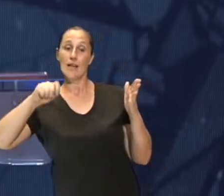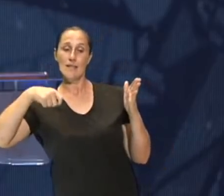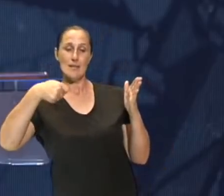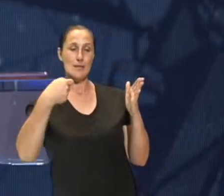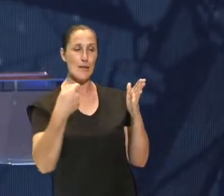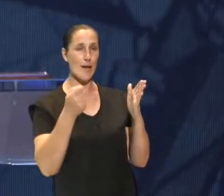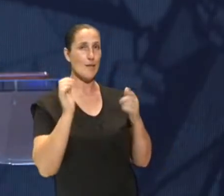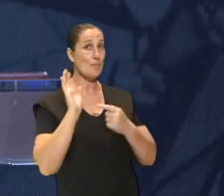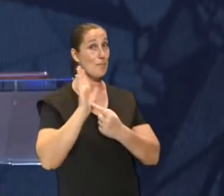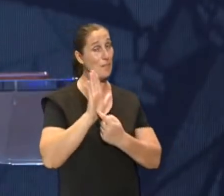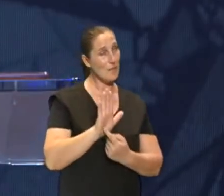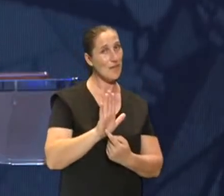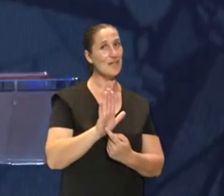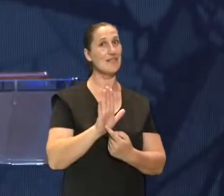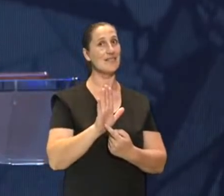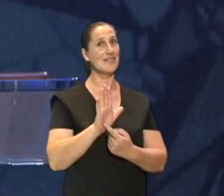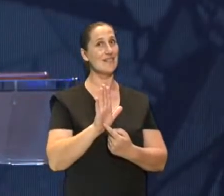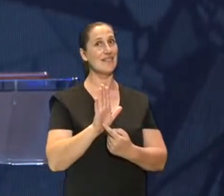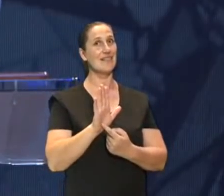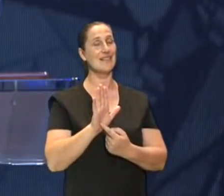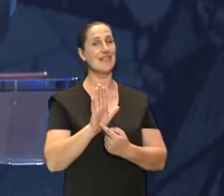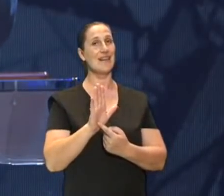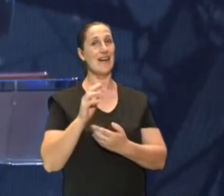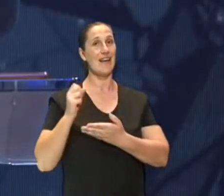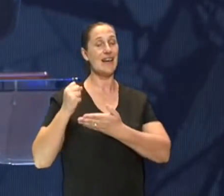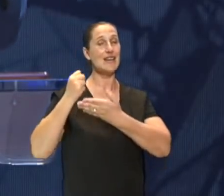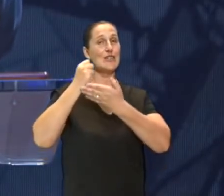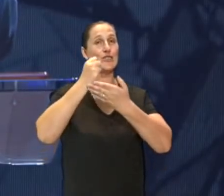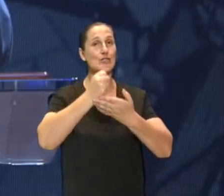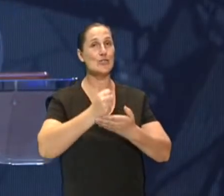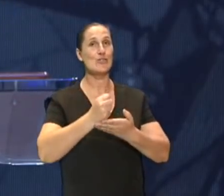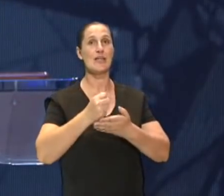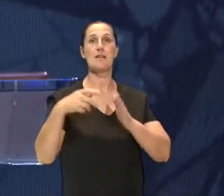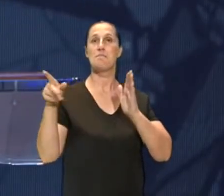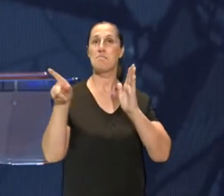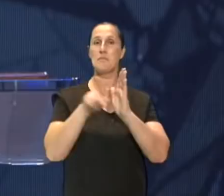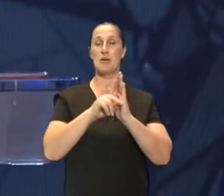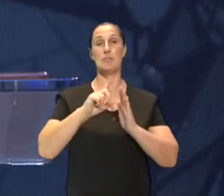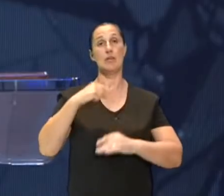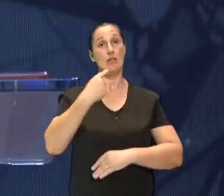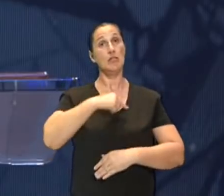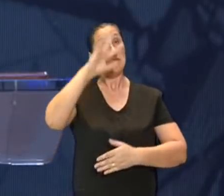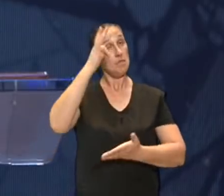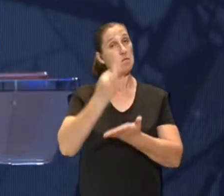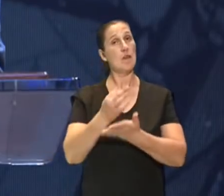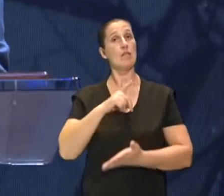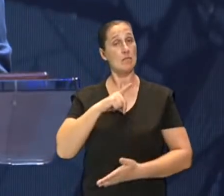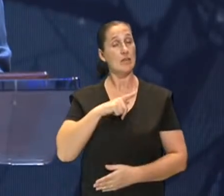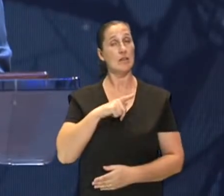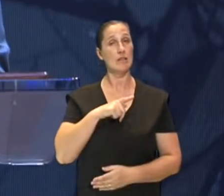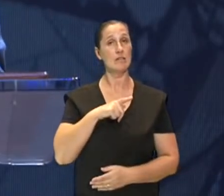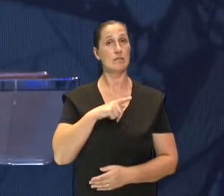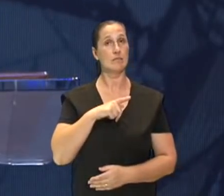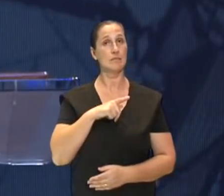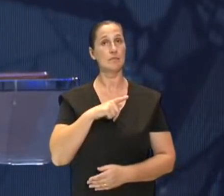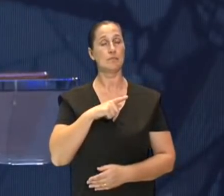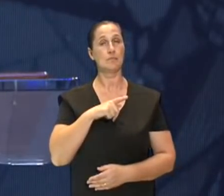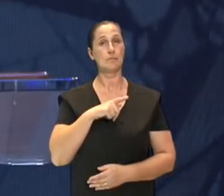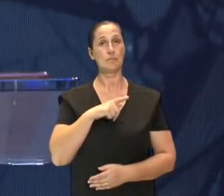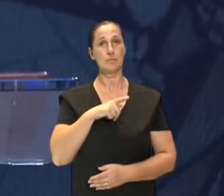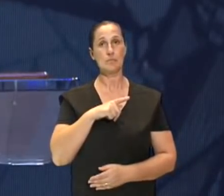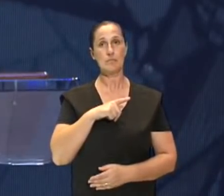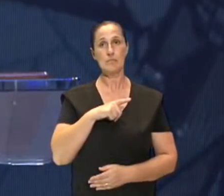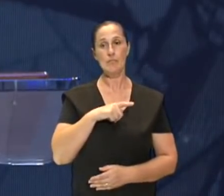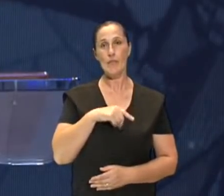os sinais de Deus são auxílios divinos para a nossa fé. E é interessante porque quando